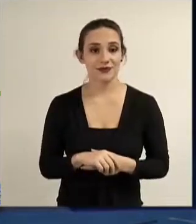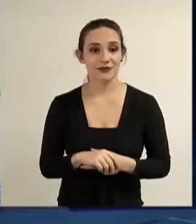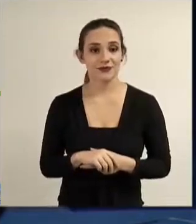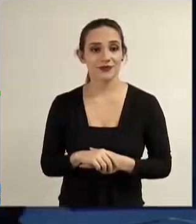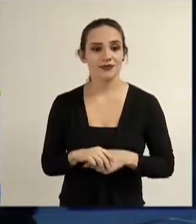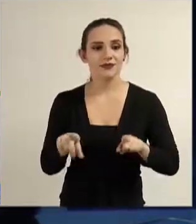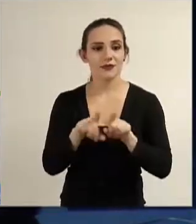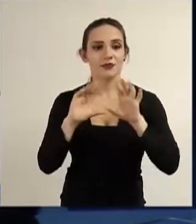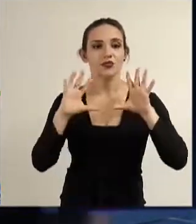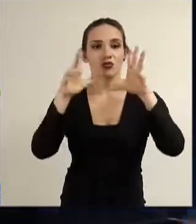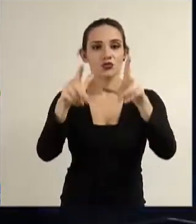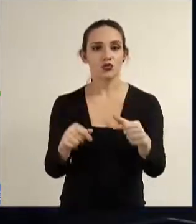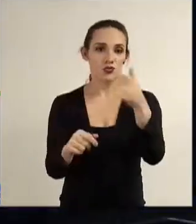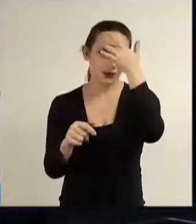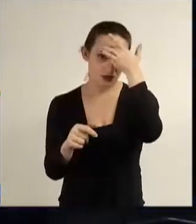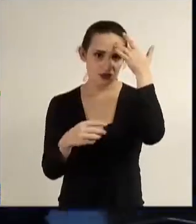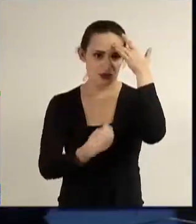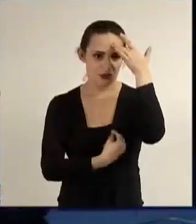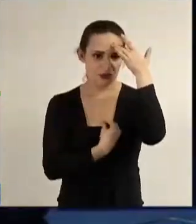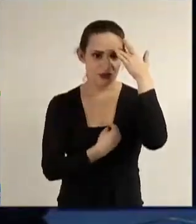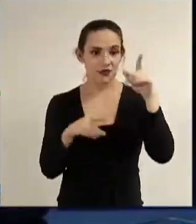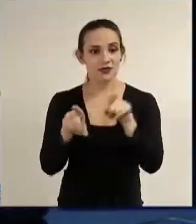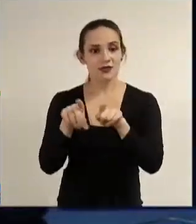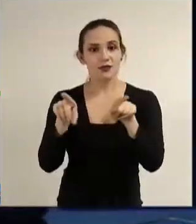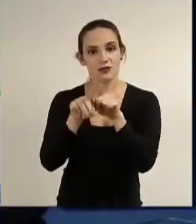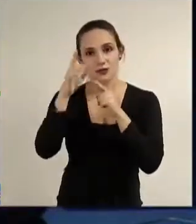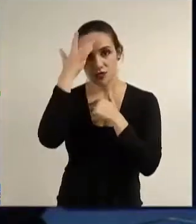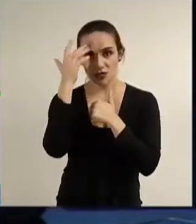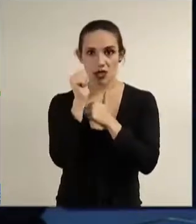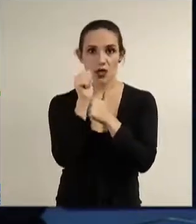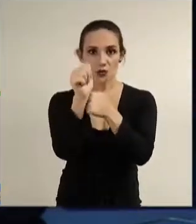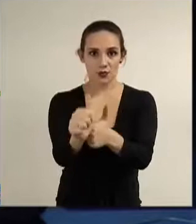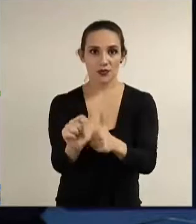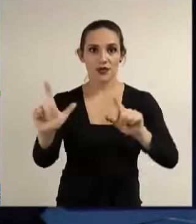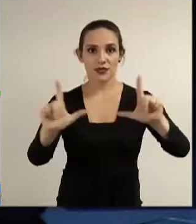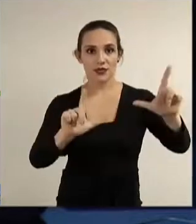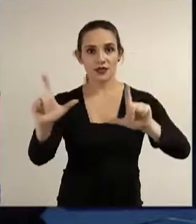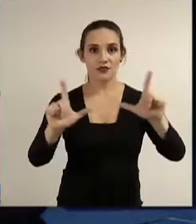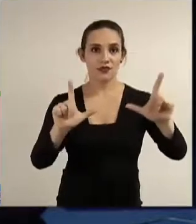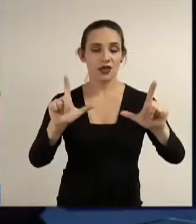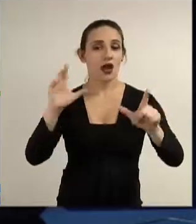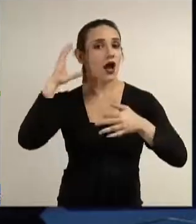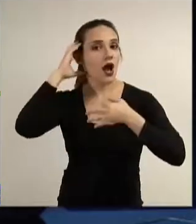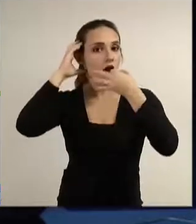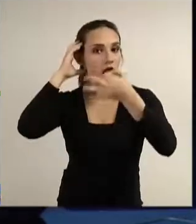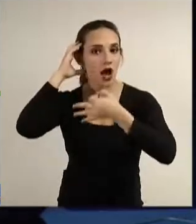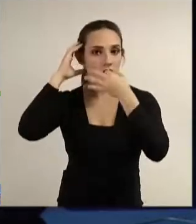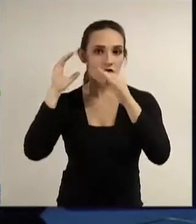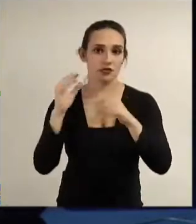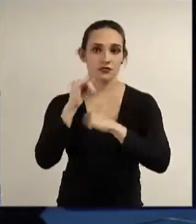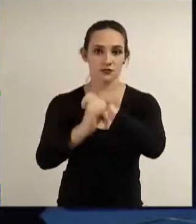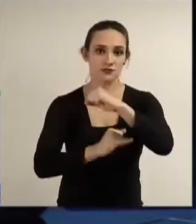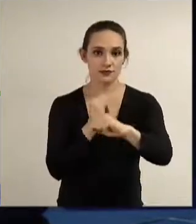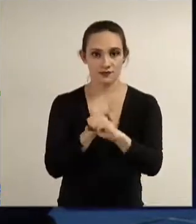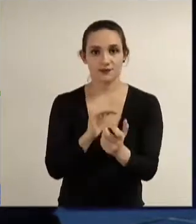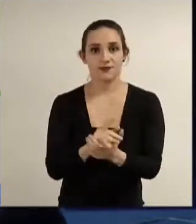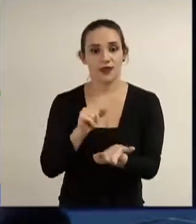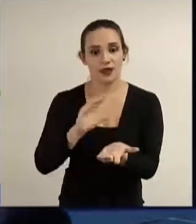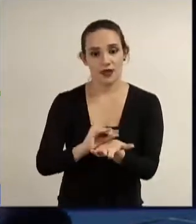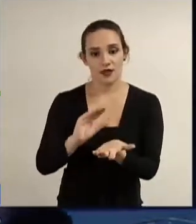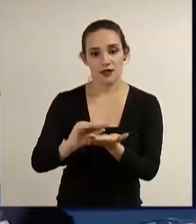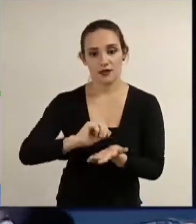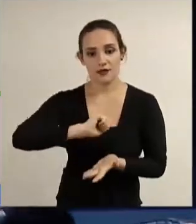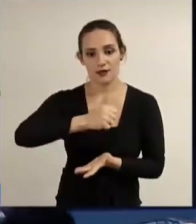todos os presentes, também quem nos acompanha pela TV, pela Rádio Assembleia, pela internet. Ata da 11ª